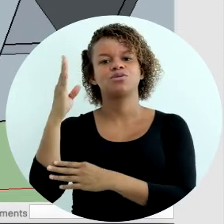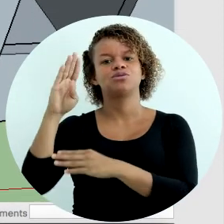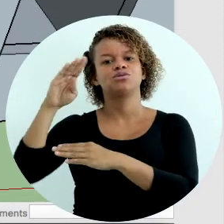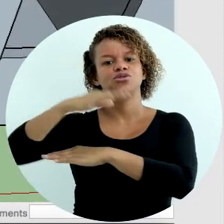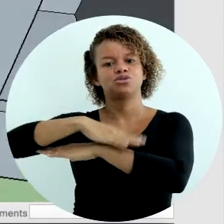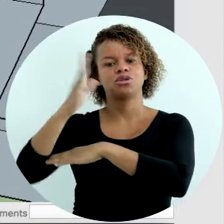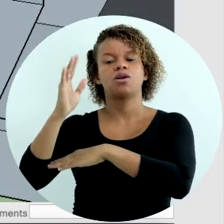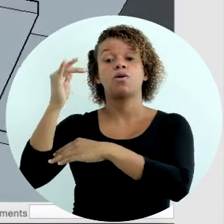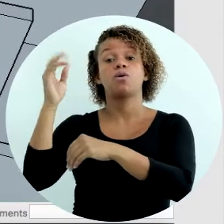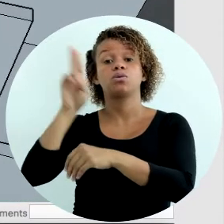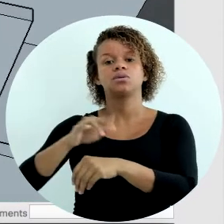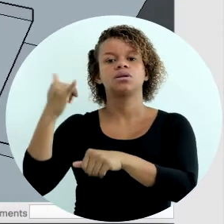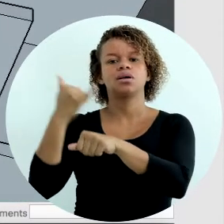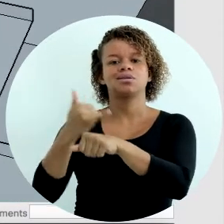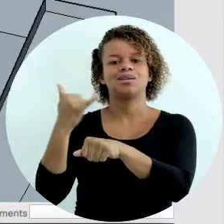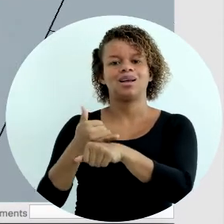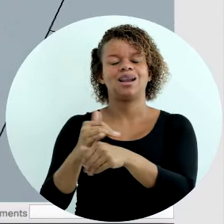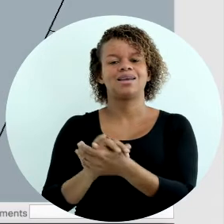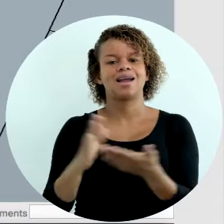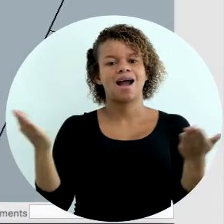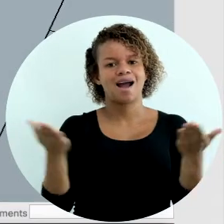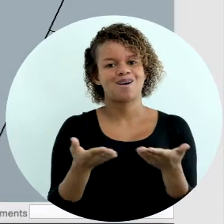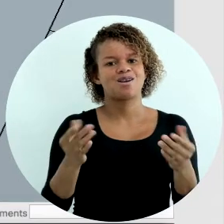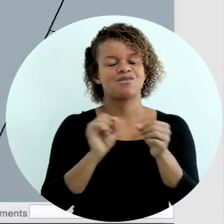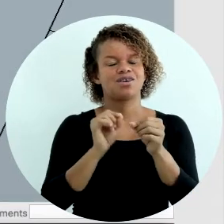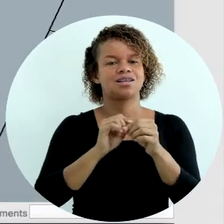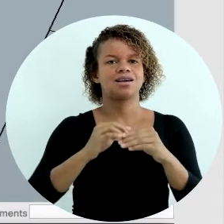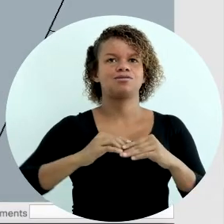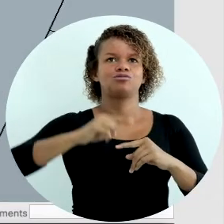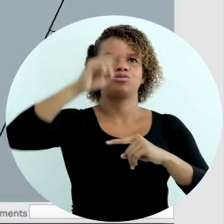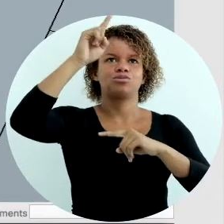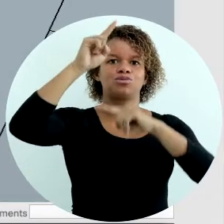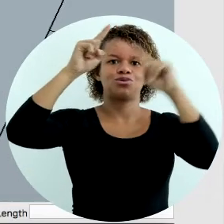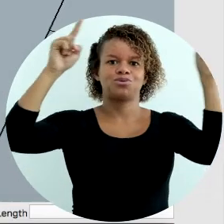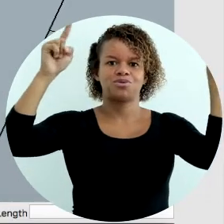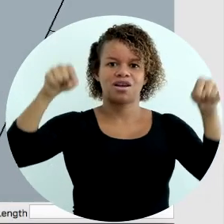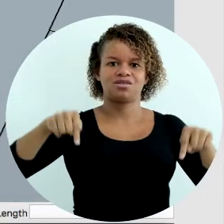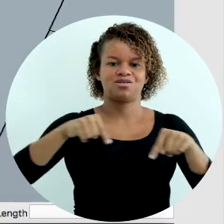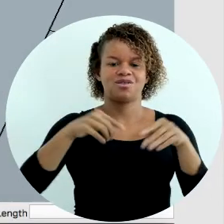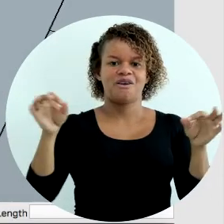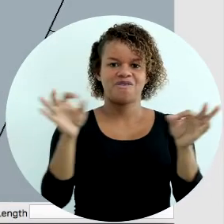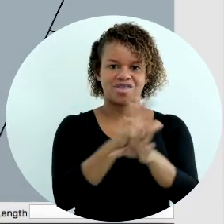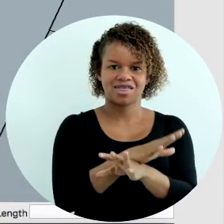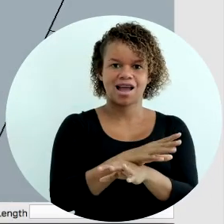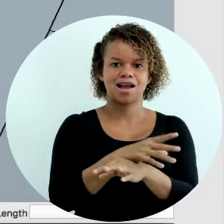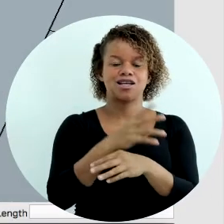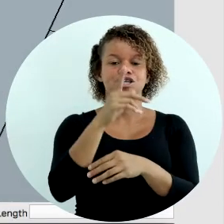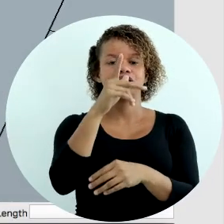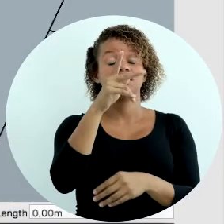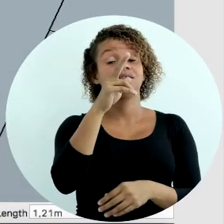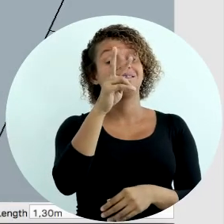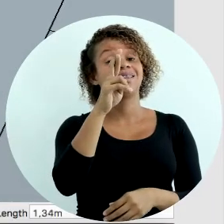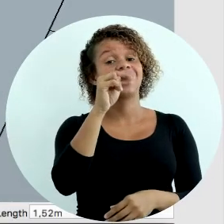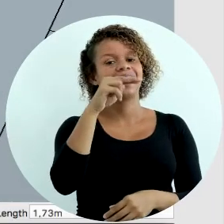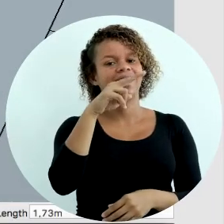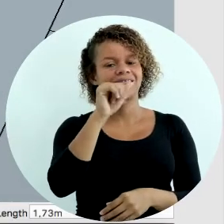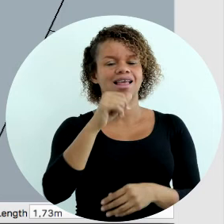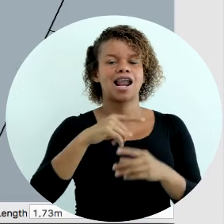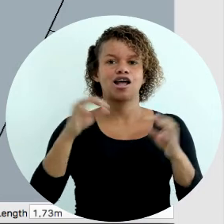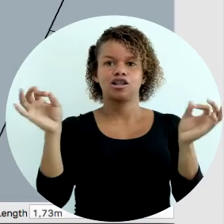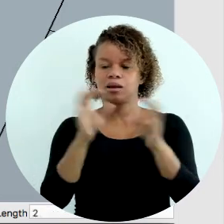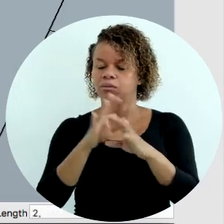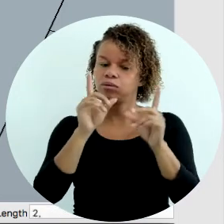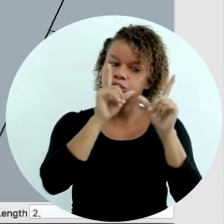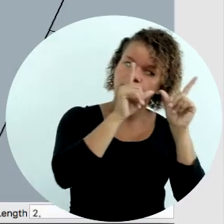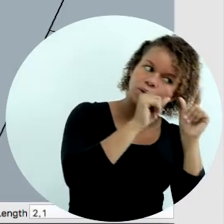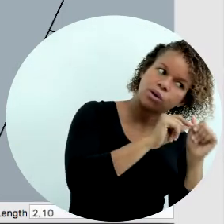janela, utilizando essa ferramenta. E agora nós vamos fazer as alturas finais da janela usando a trena. A janela do dormitório